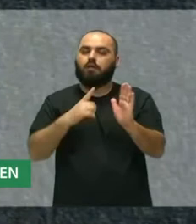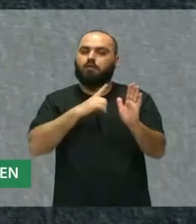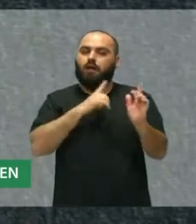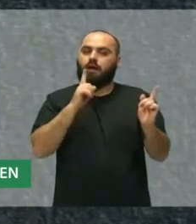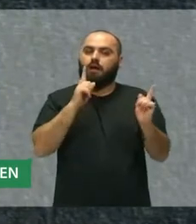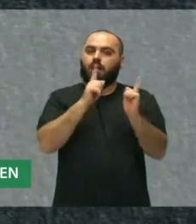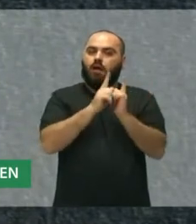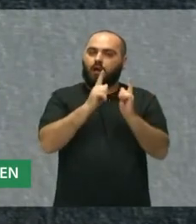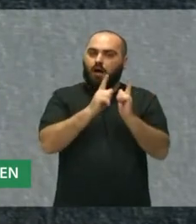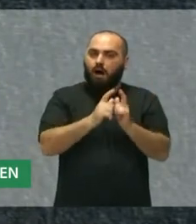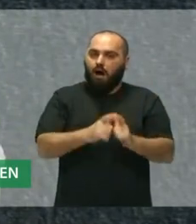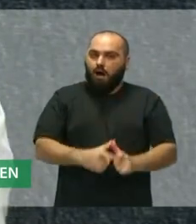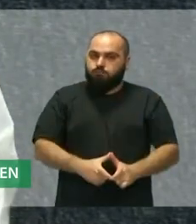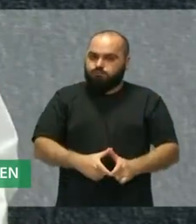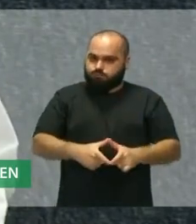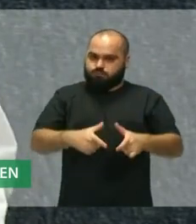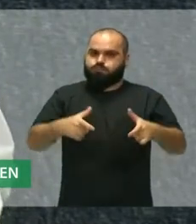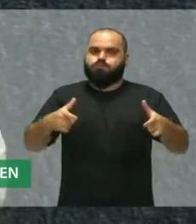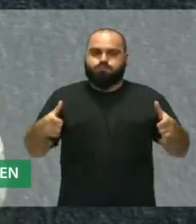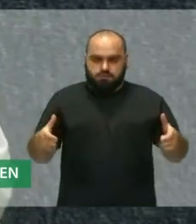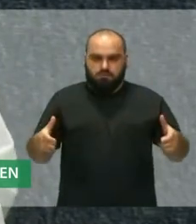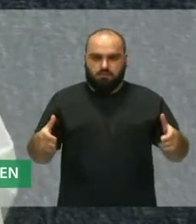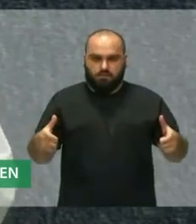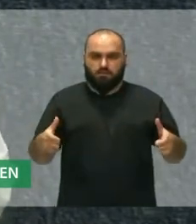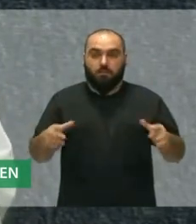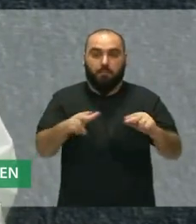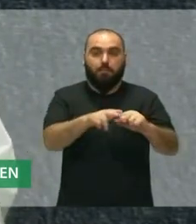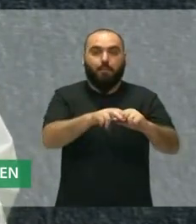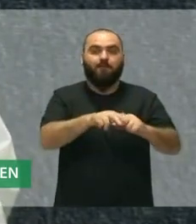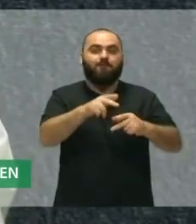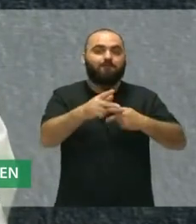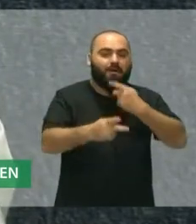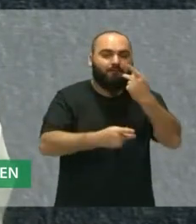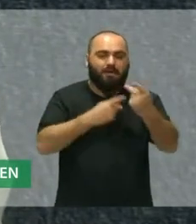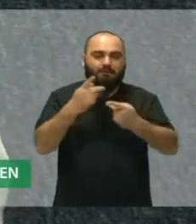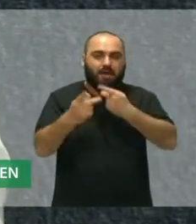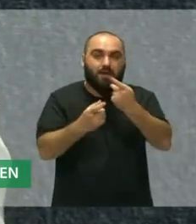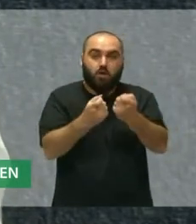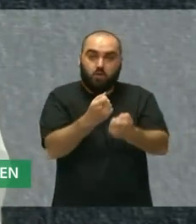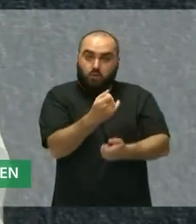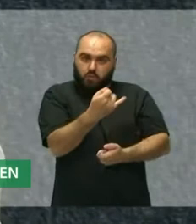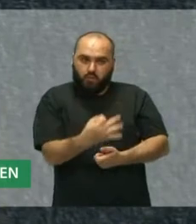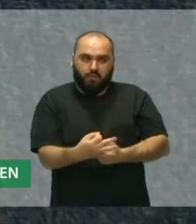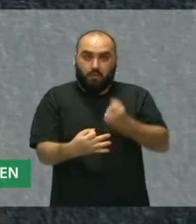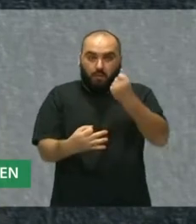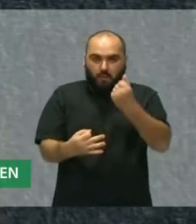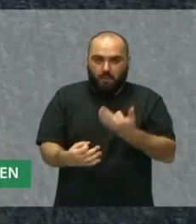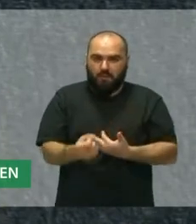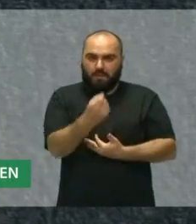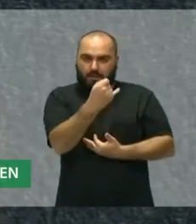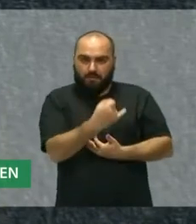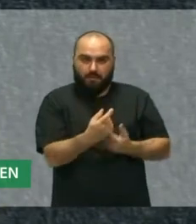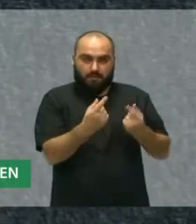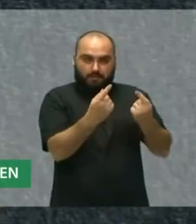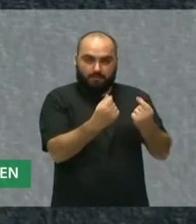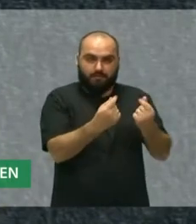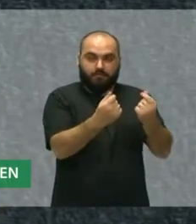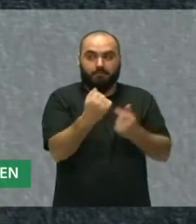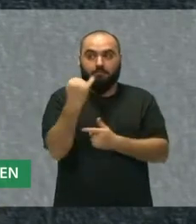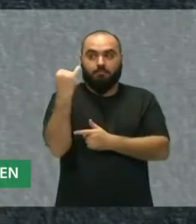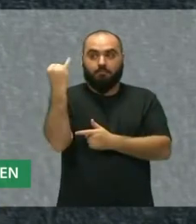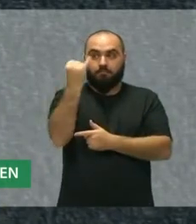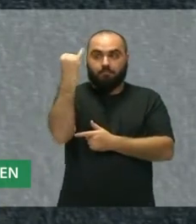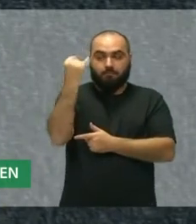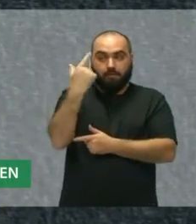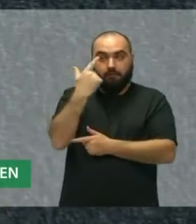bastante robusto. Então, quando nós falamos em números financeiros, é importante ter presente o